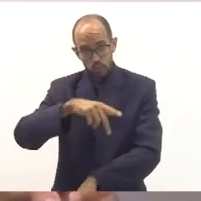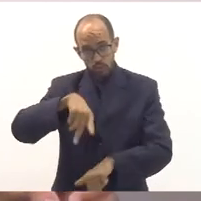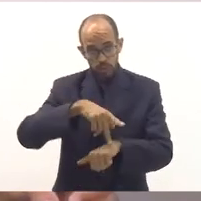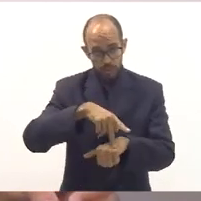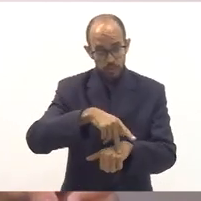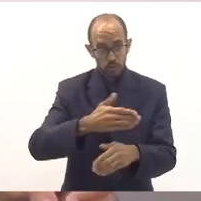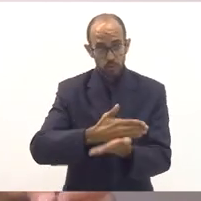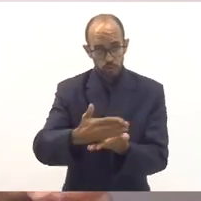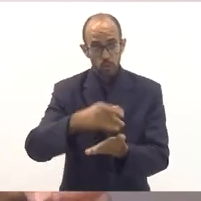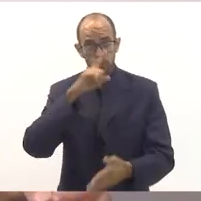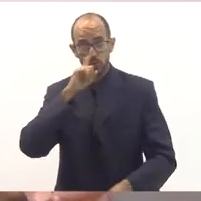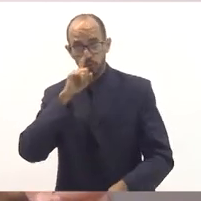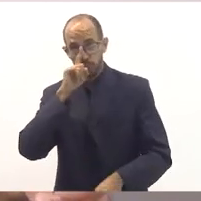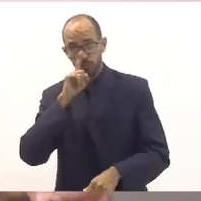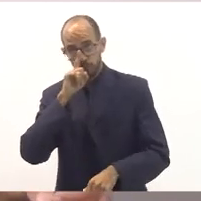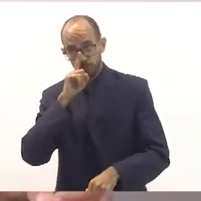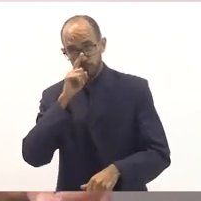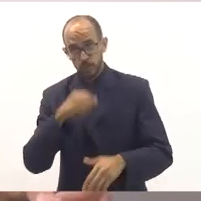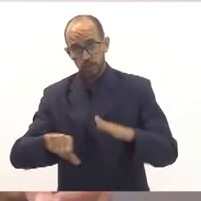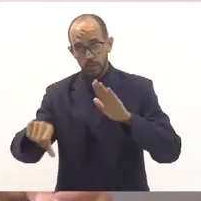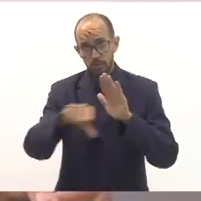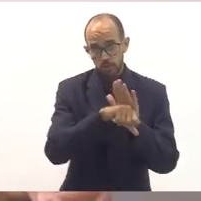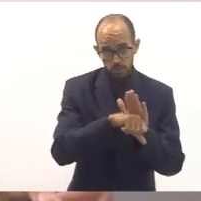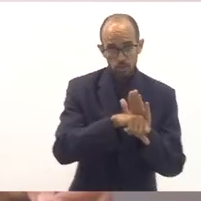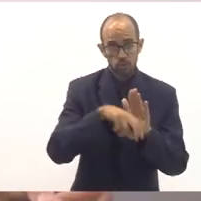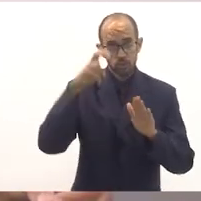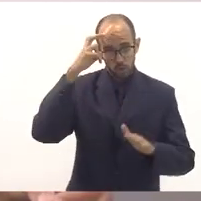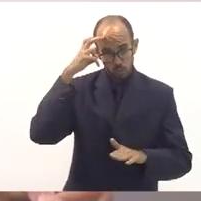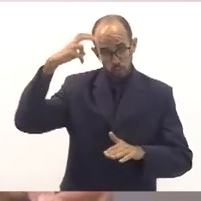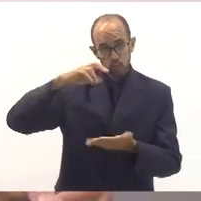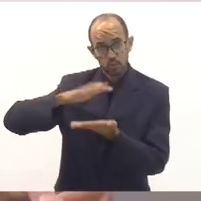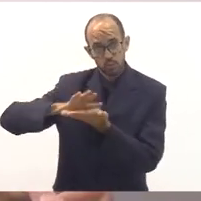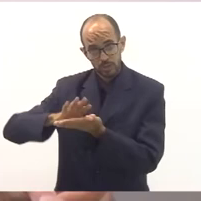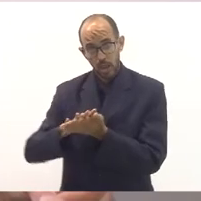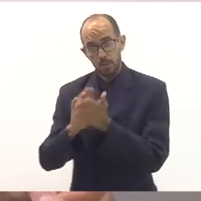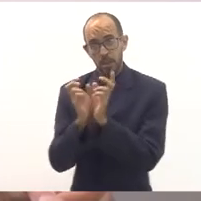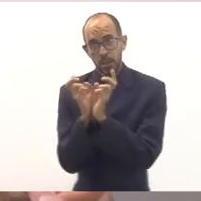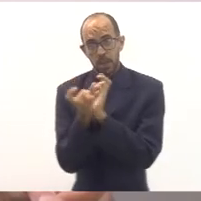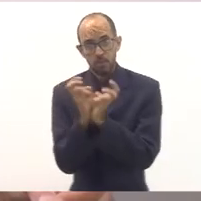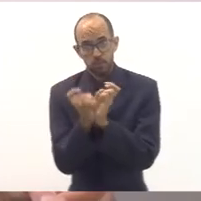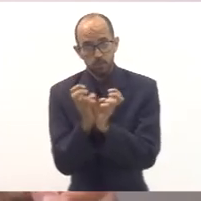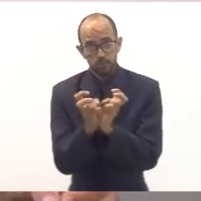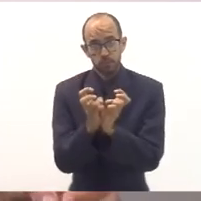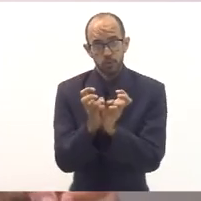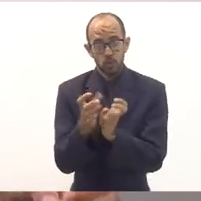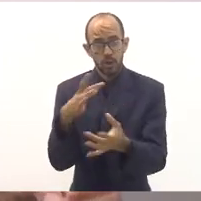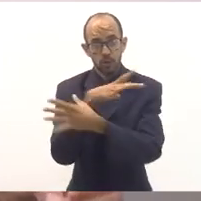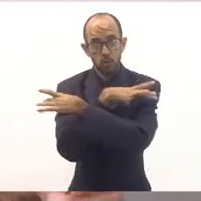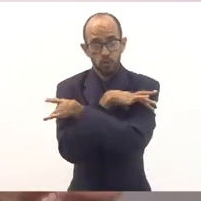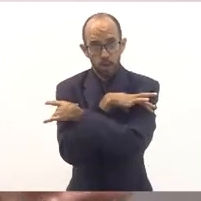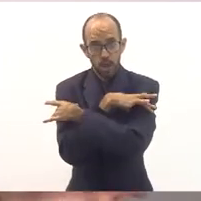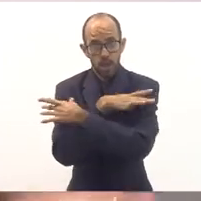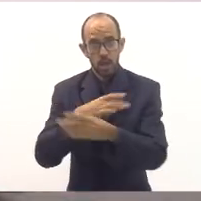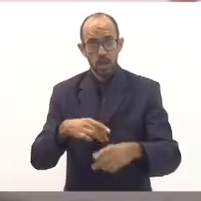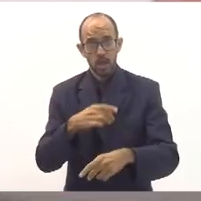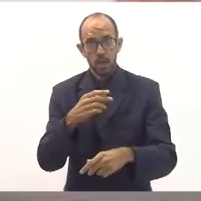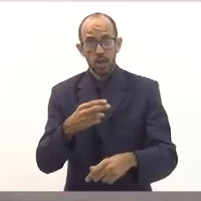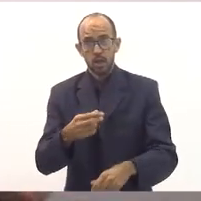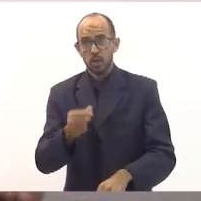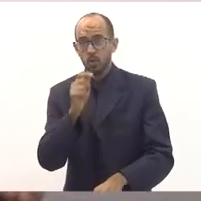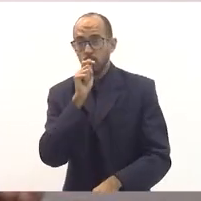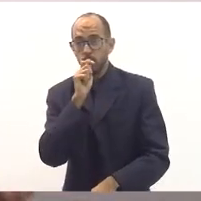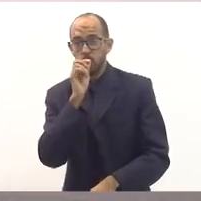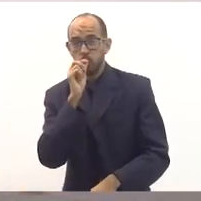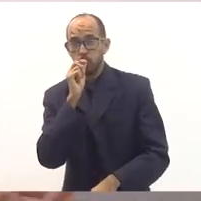e foi aí que criminalizou se a sua cultura samba capoeira o Candomblé a O pito do